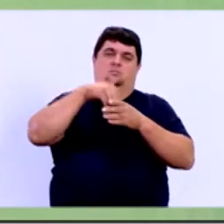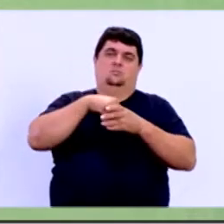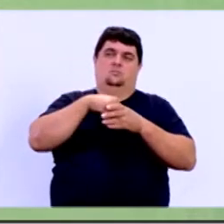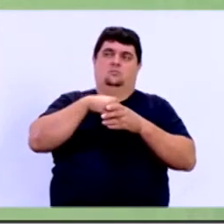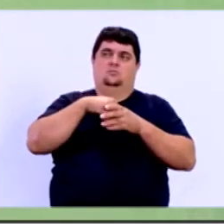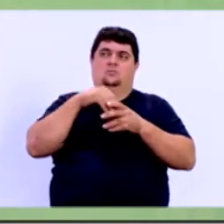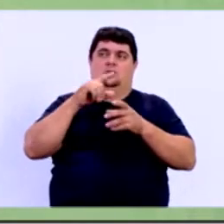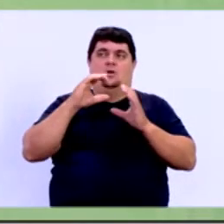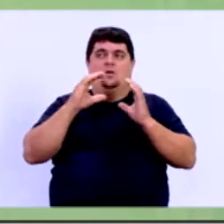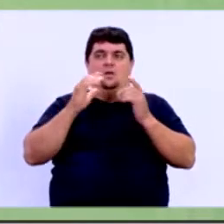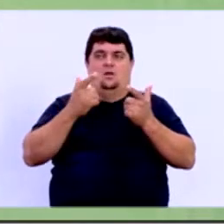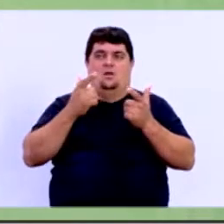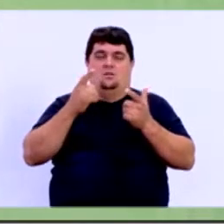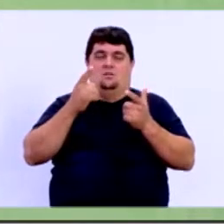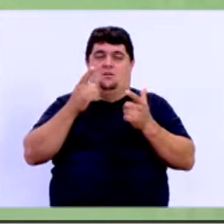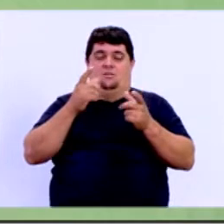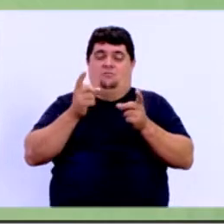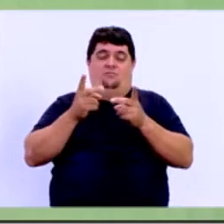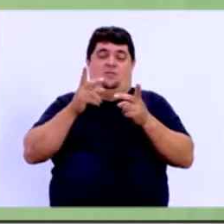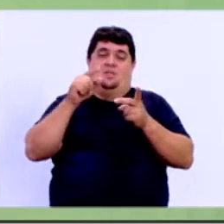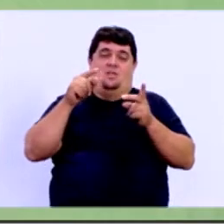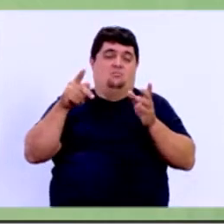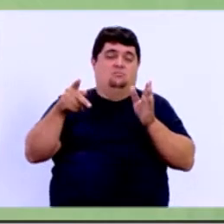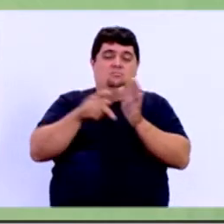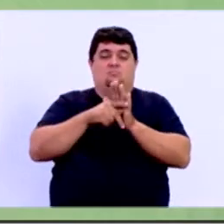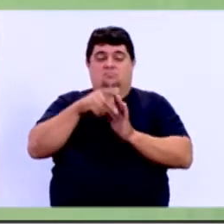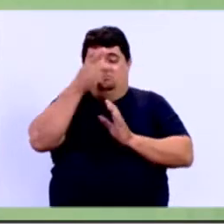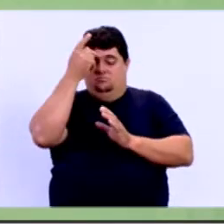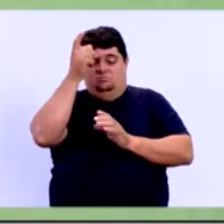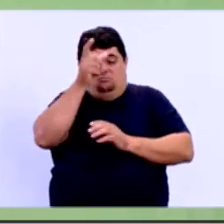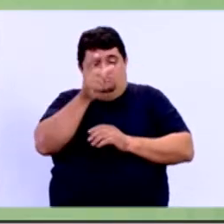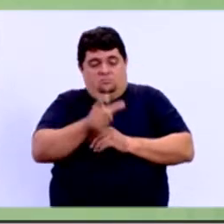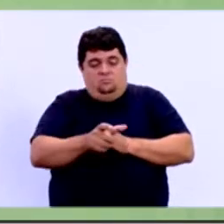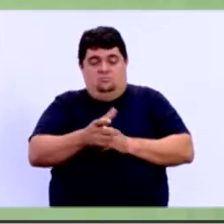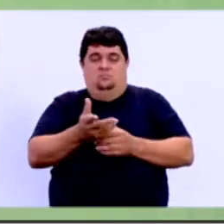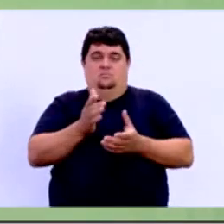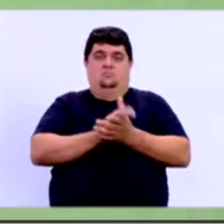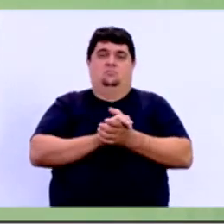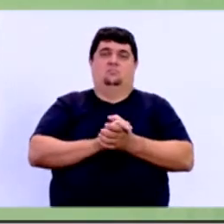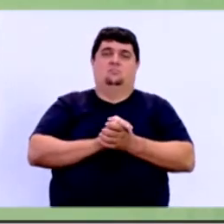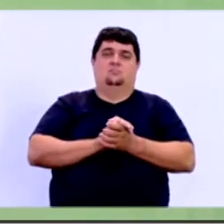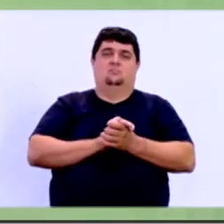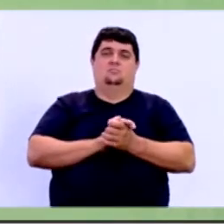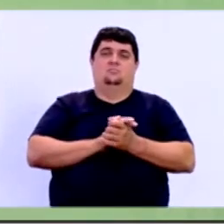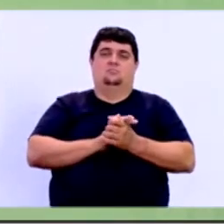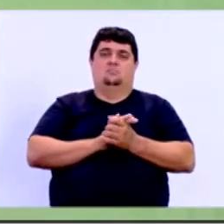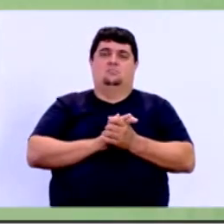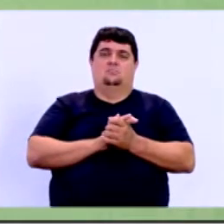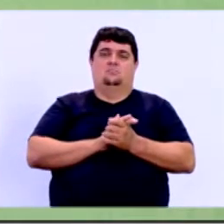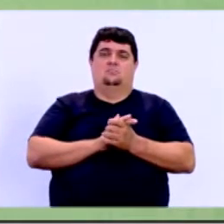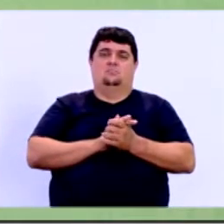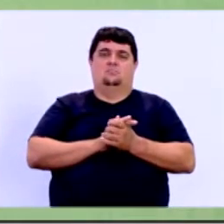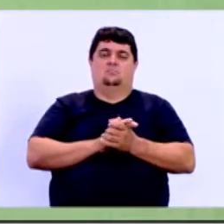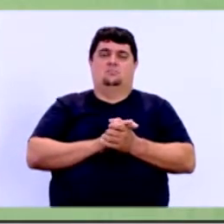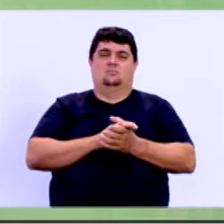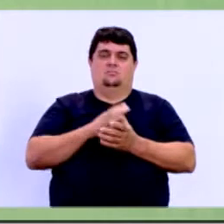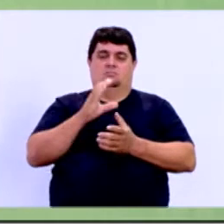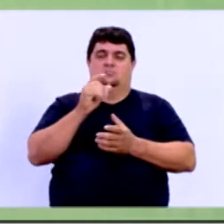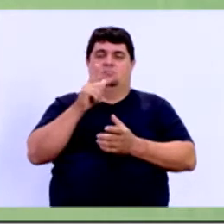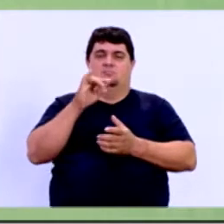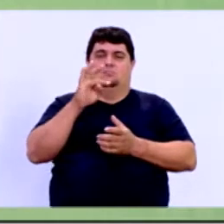claro que essa venda é focada nela, é focada no cliente, né? E esse